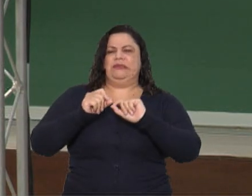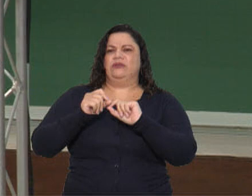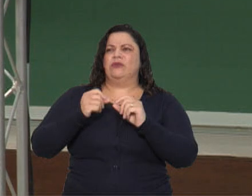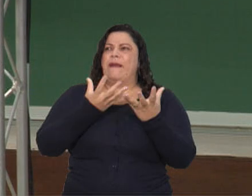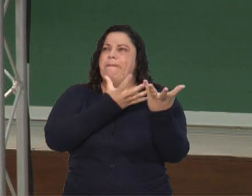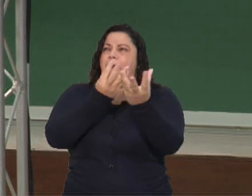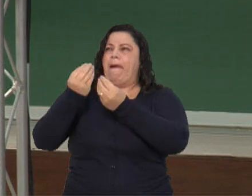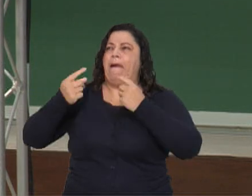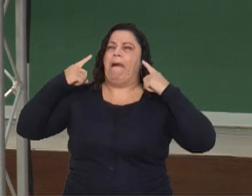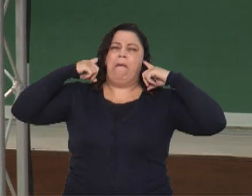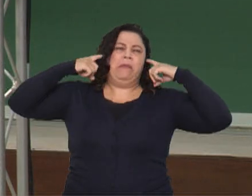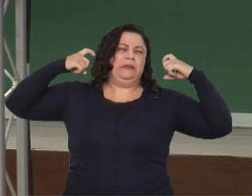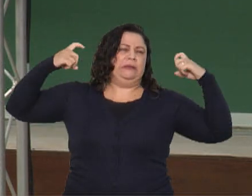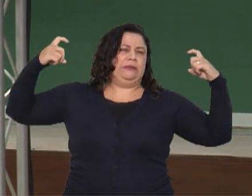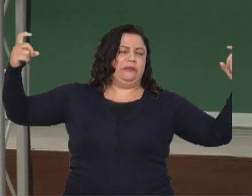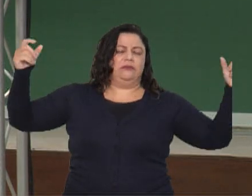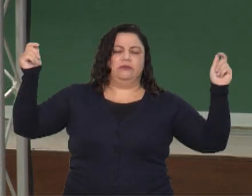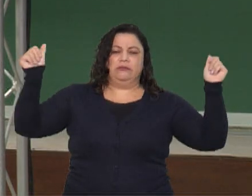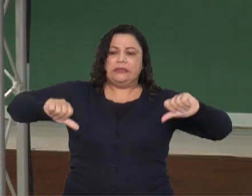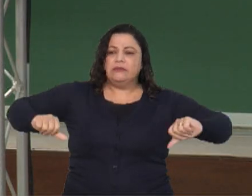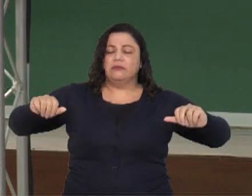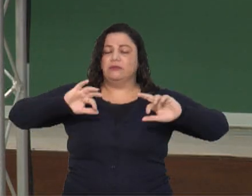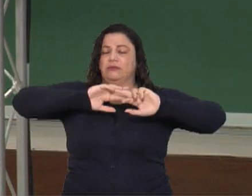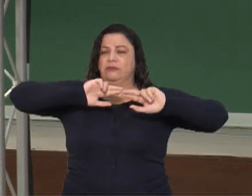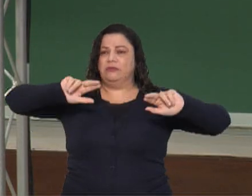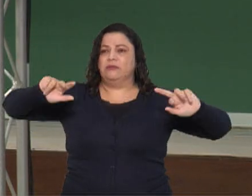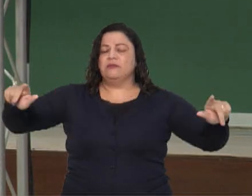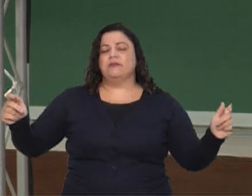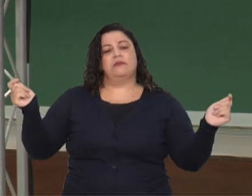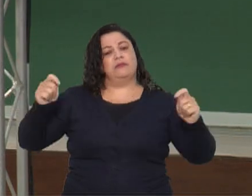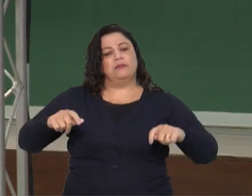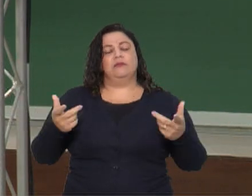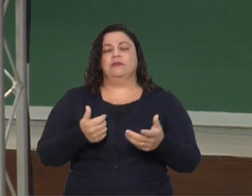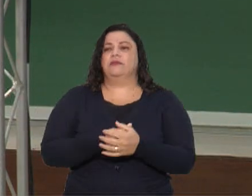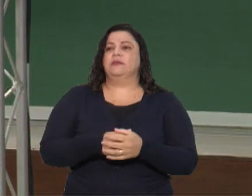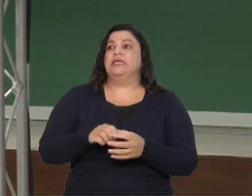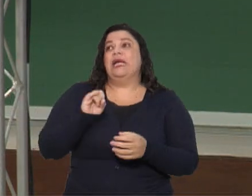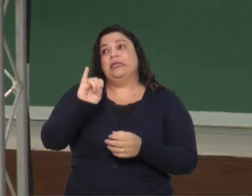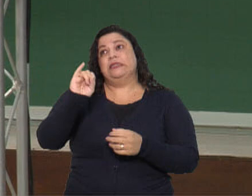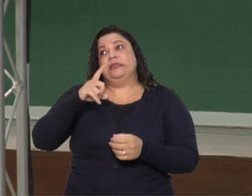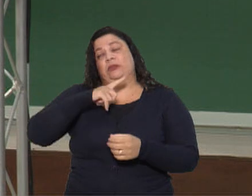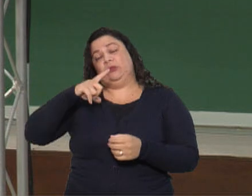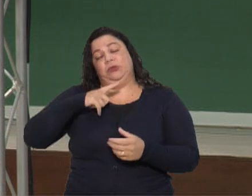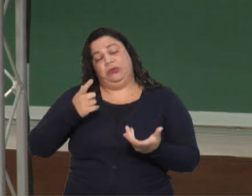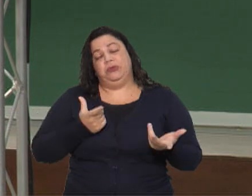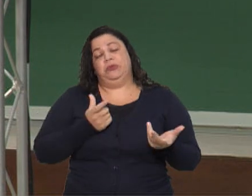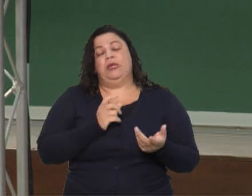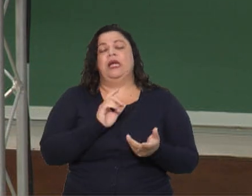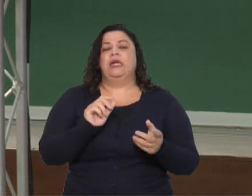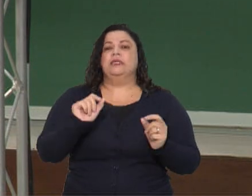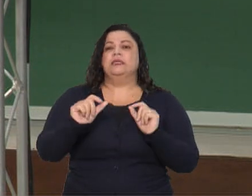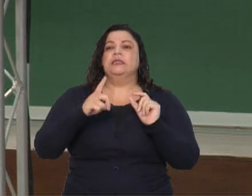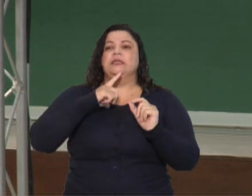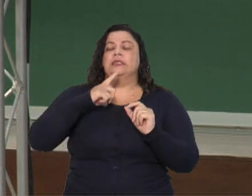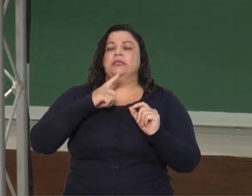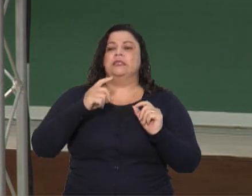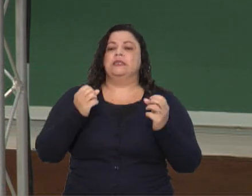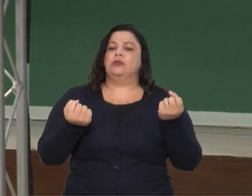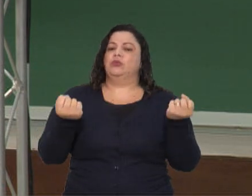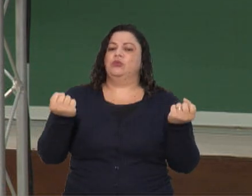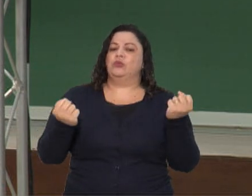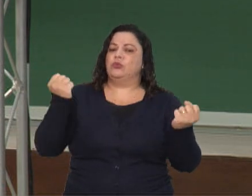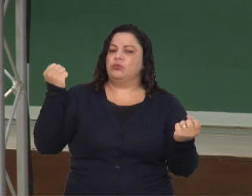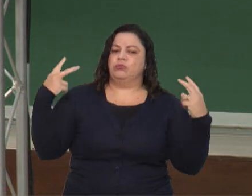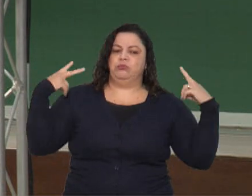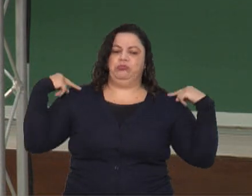Então, certamente, se conseguisse uma tecnologia que os motores fossem mais silenciosos